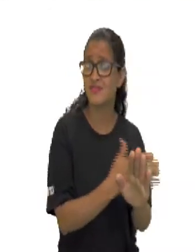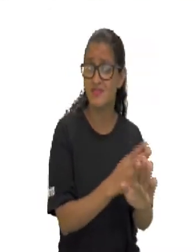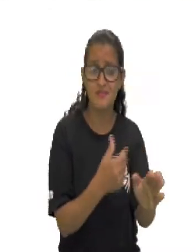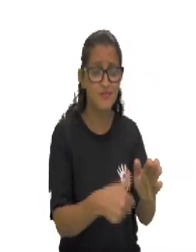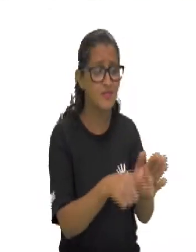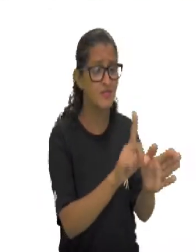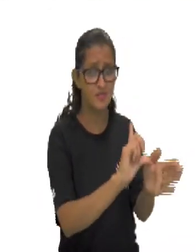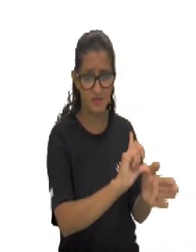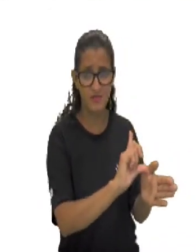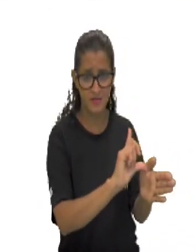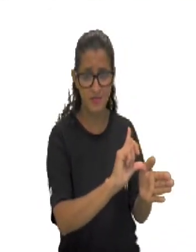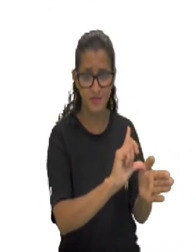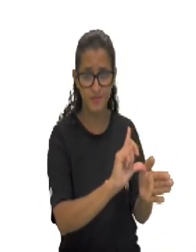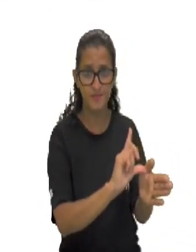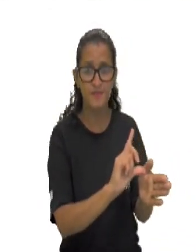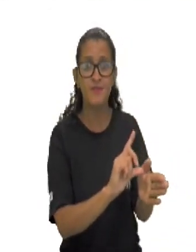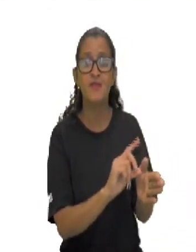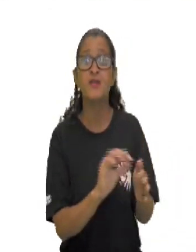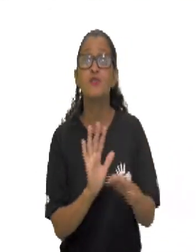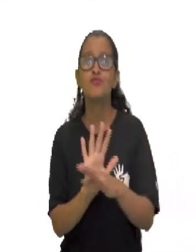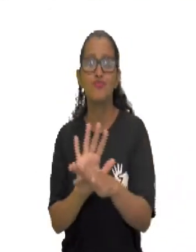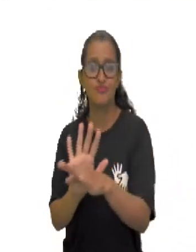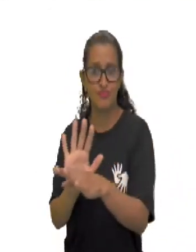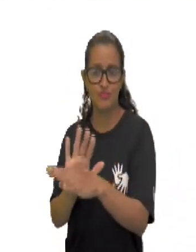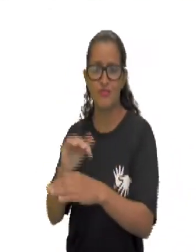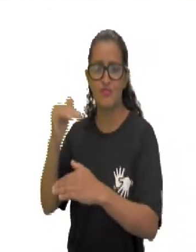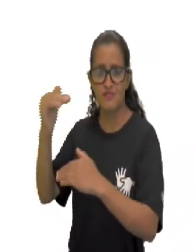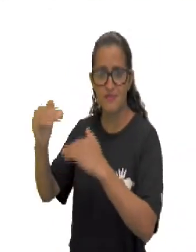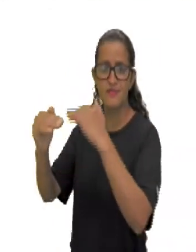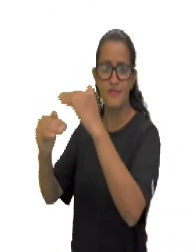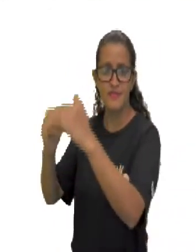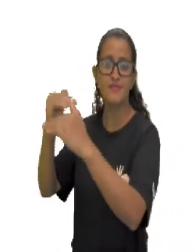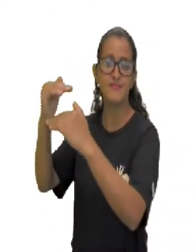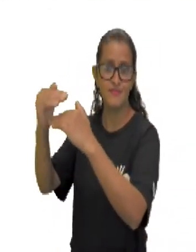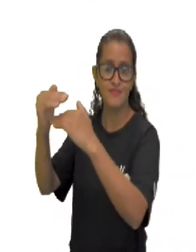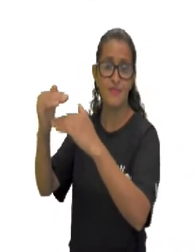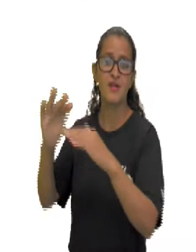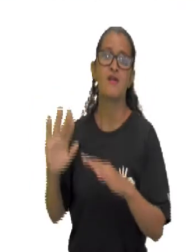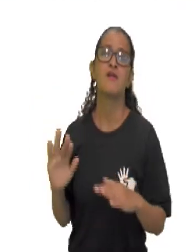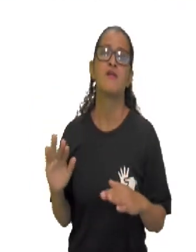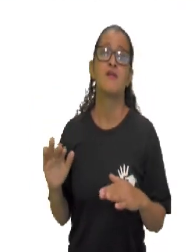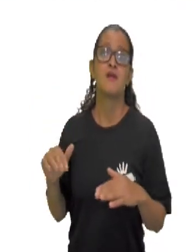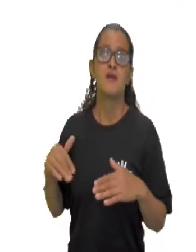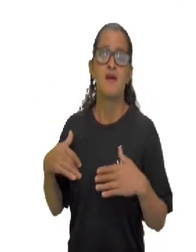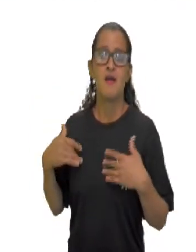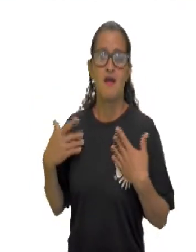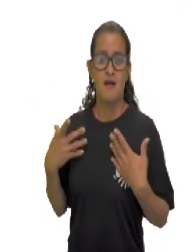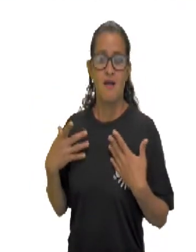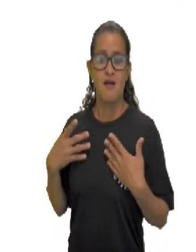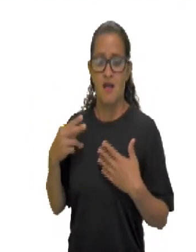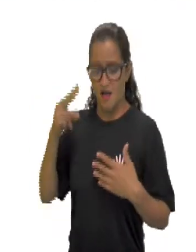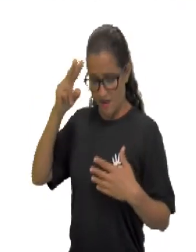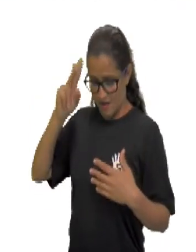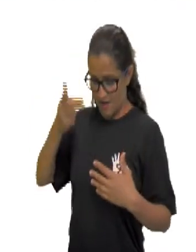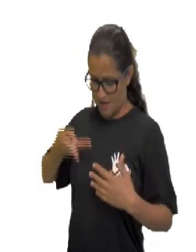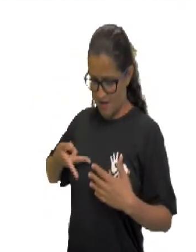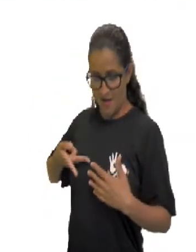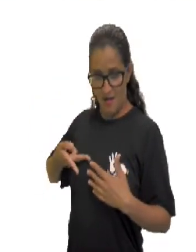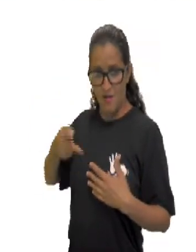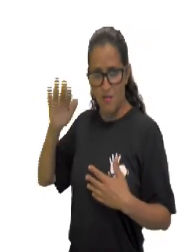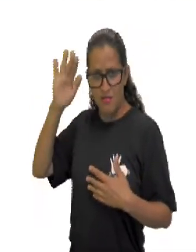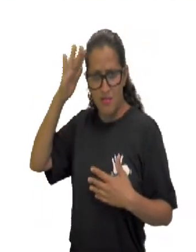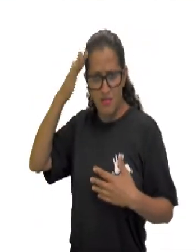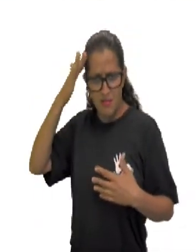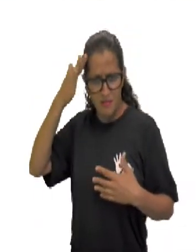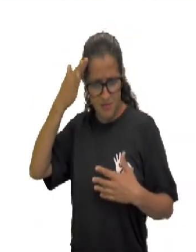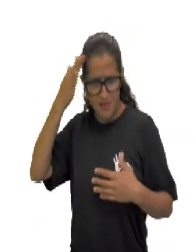você mesma a sua fala do teatro. Isso vai te ajudar muito, porque o teatro, ele estimula o autoconhecimento e a comunicação. O